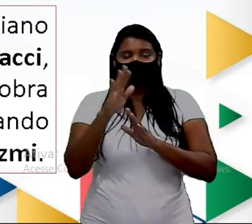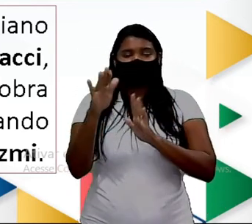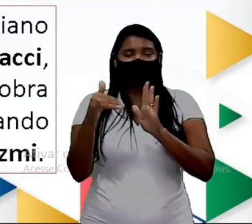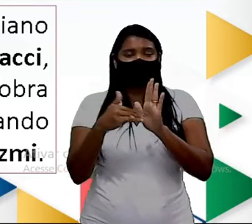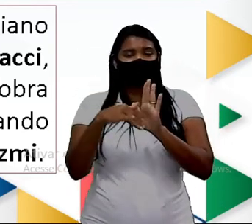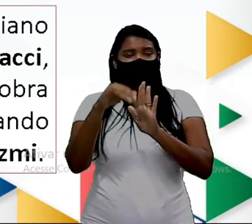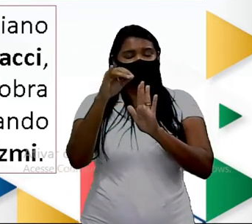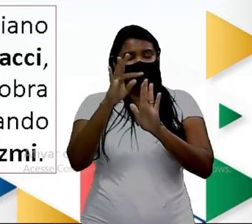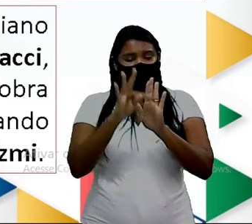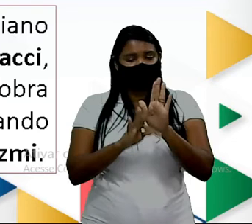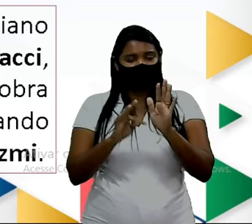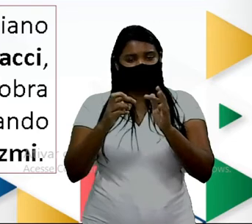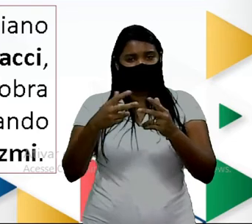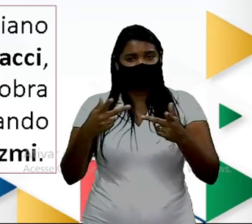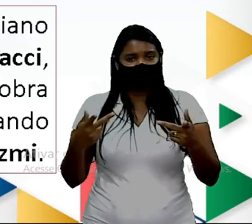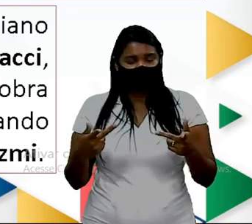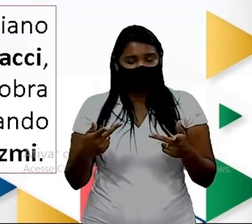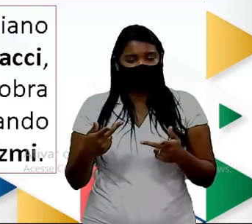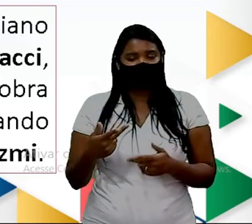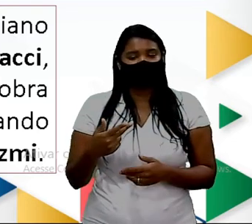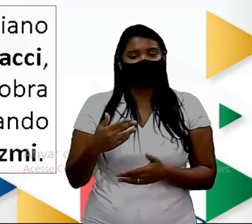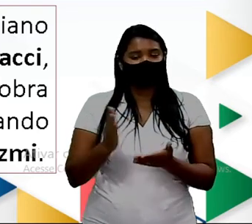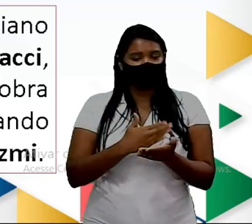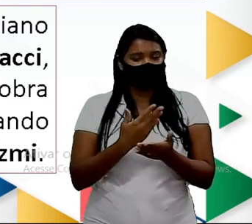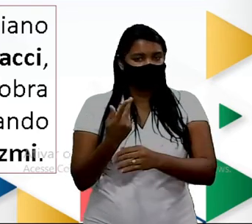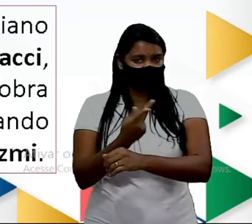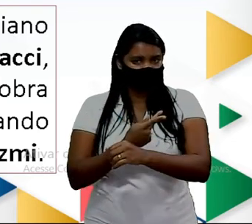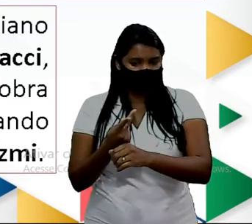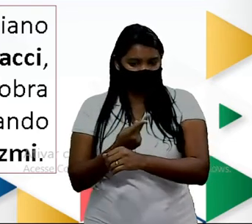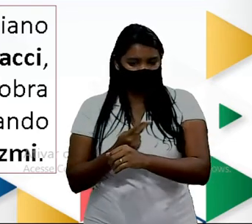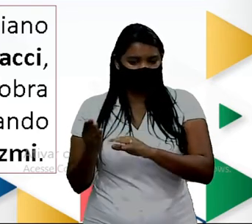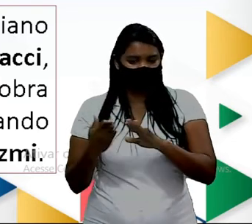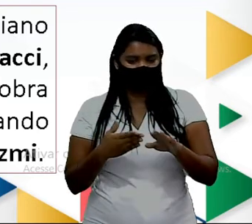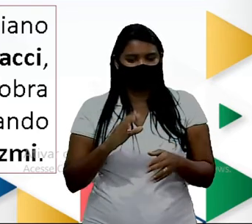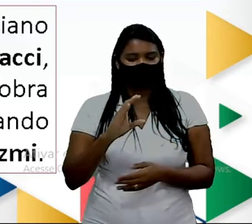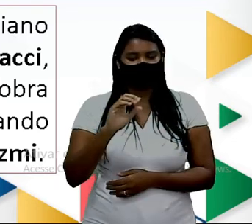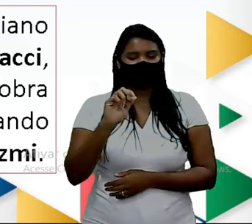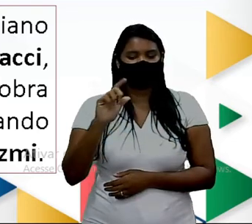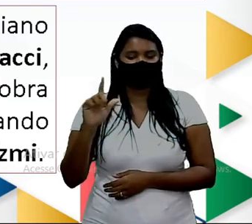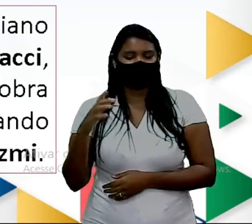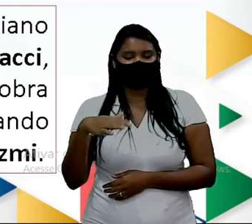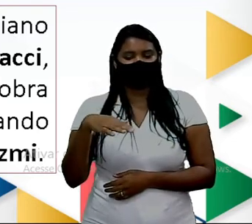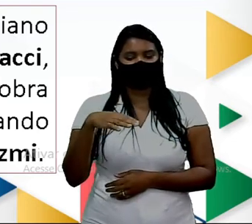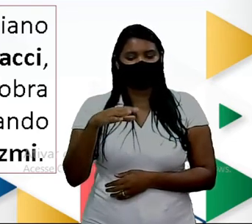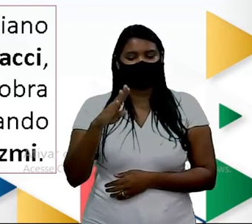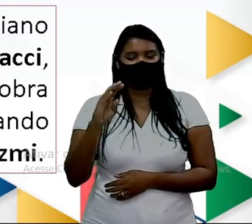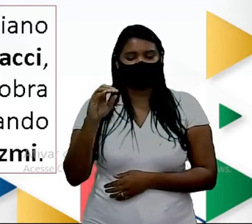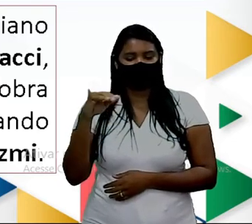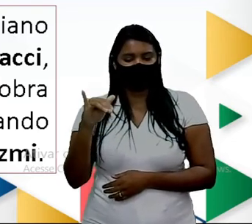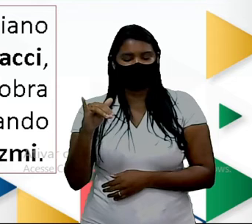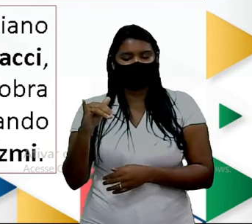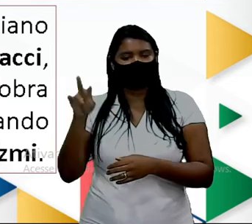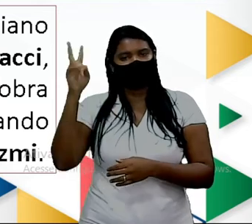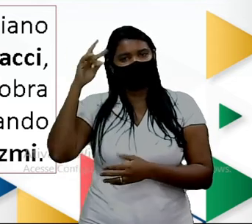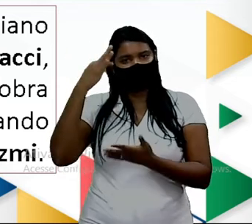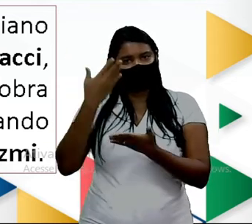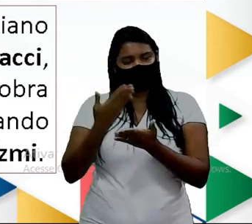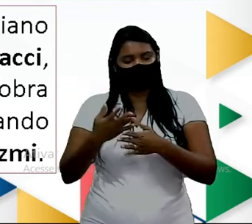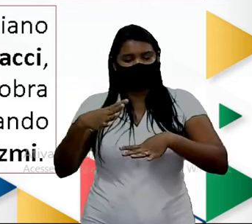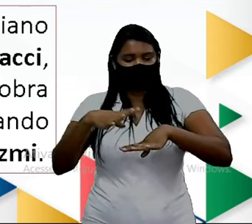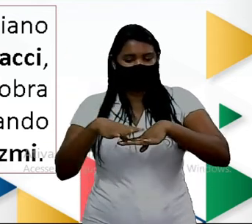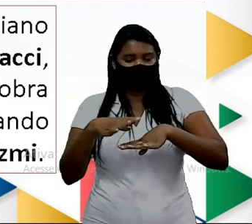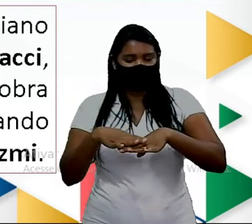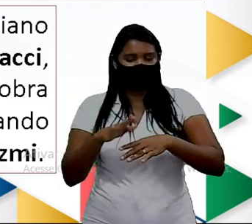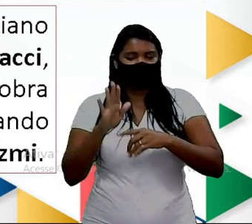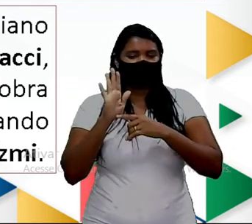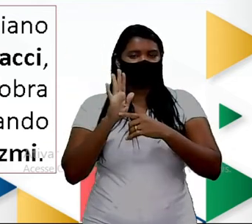Se você quiser saber um pouquinho mais, procura um livro chamado Cowboy, que é de História da Matemática, ou Introdução